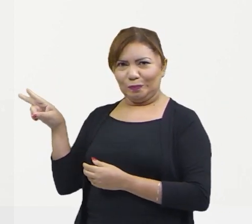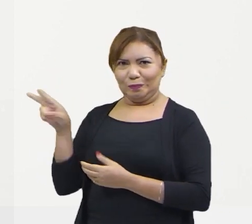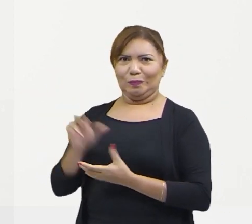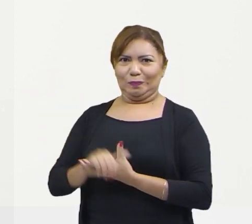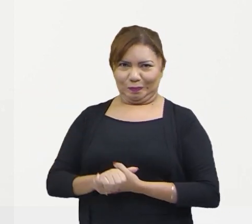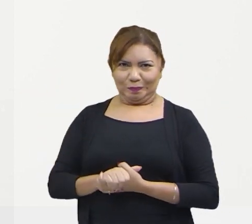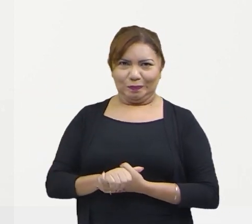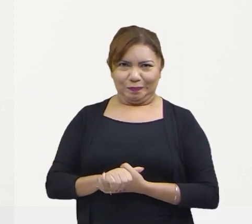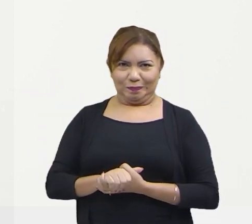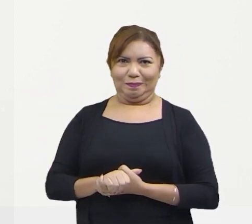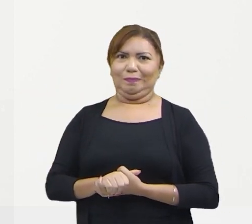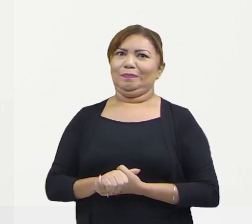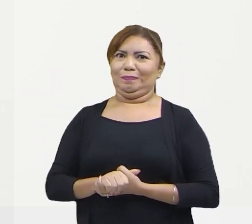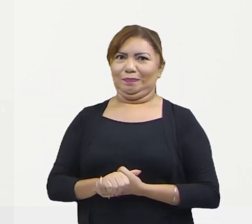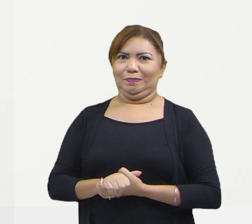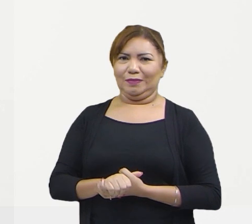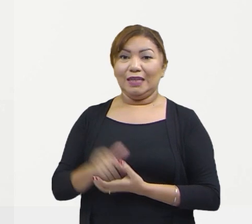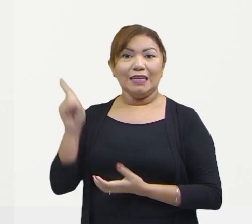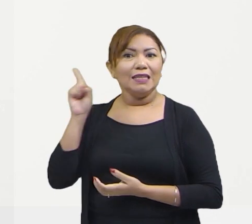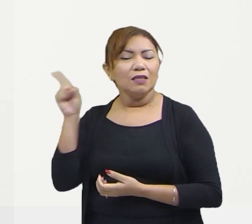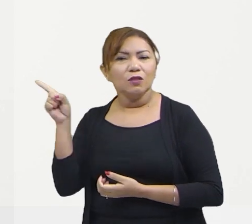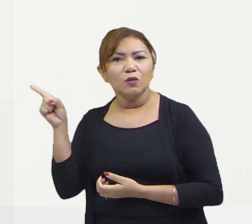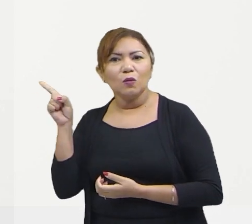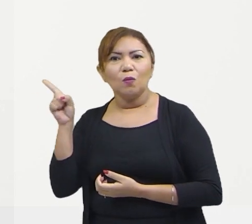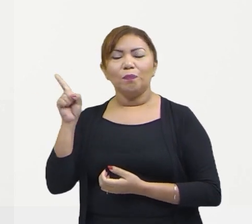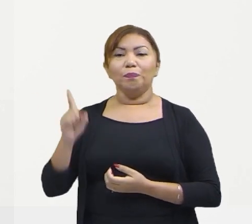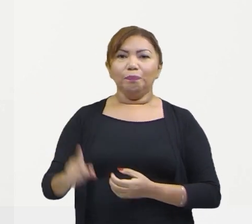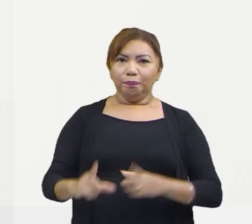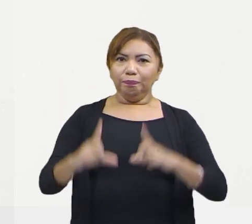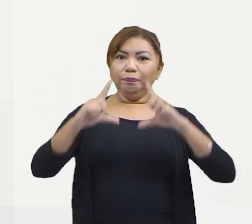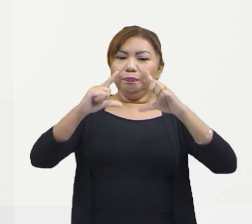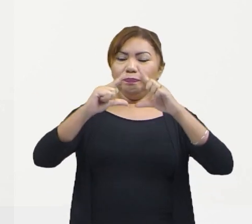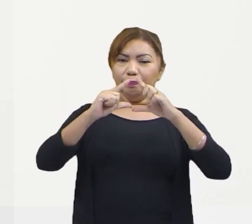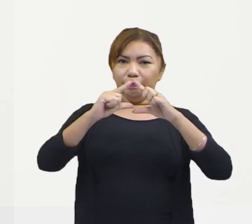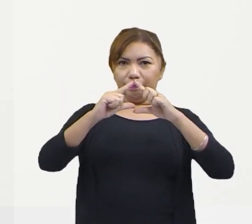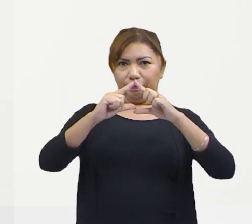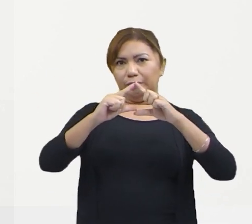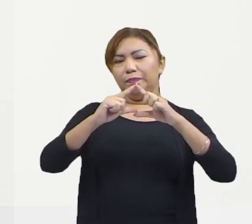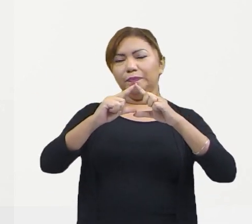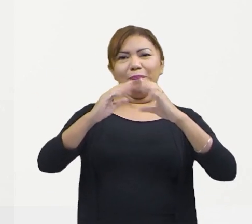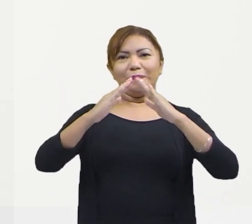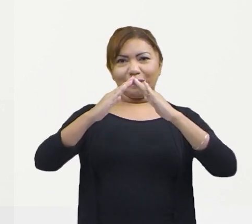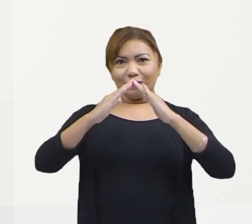Aqui, ó, isso aqui é uma pirâmide.